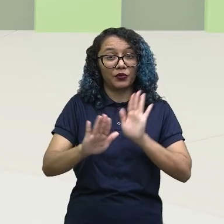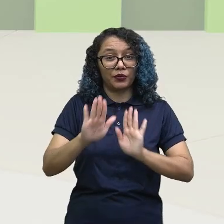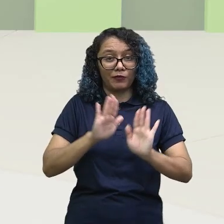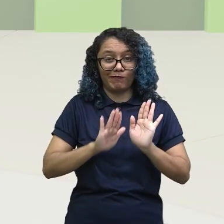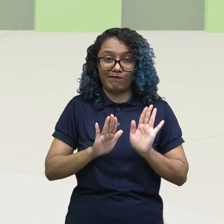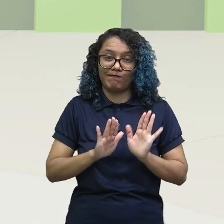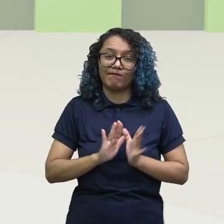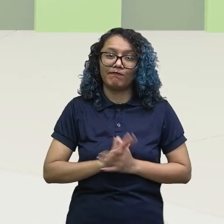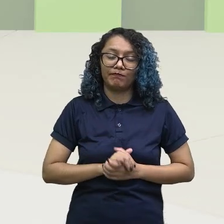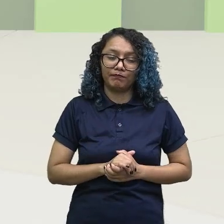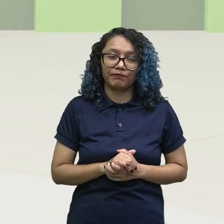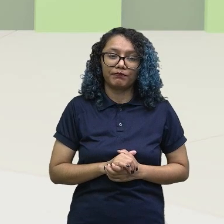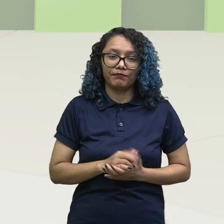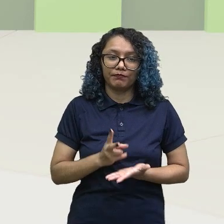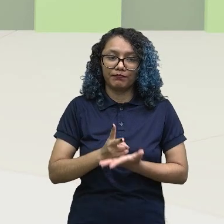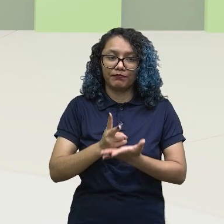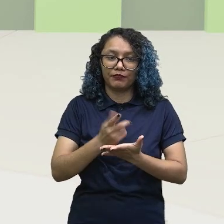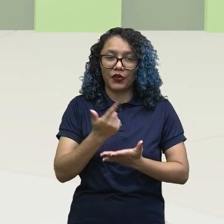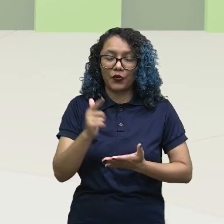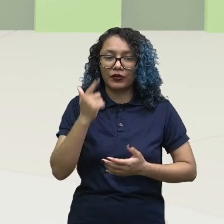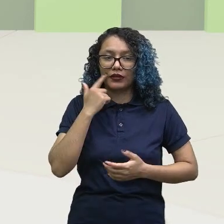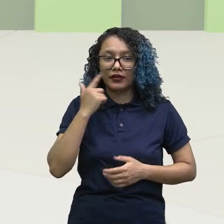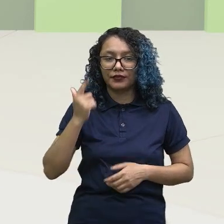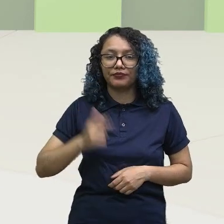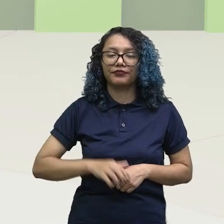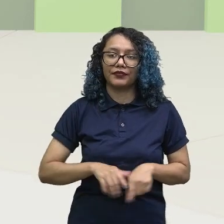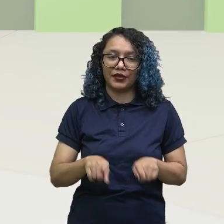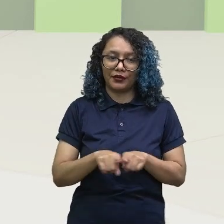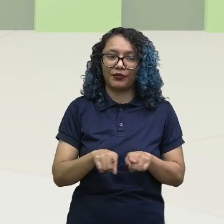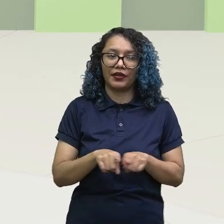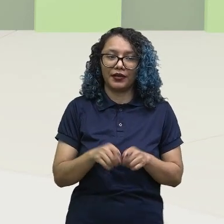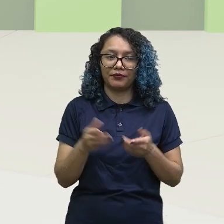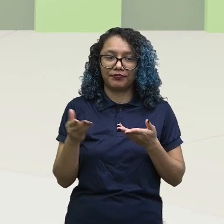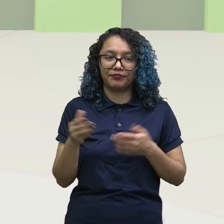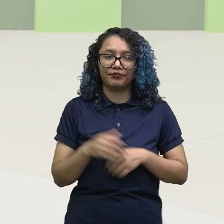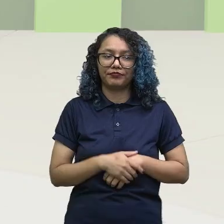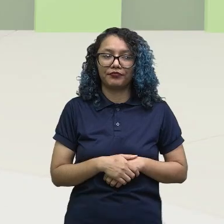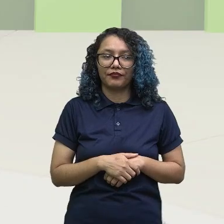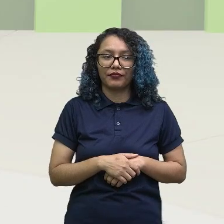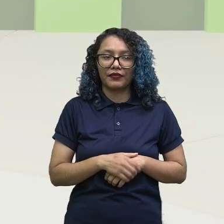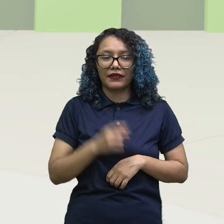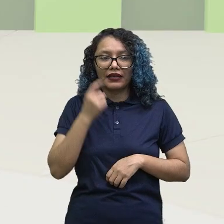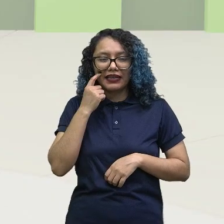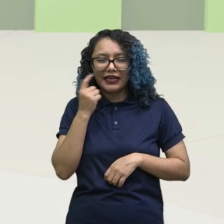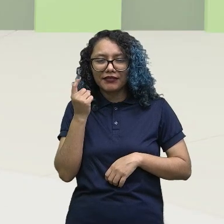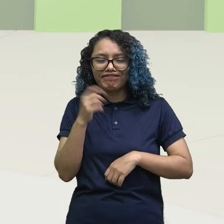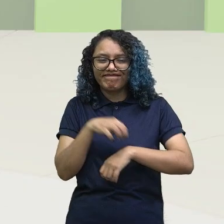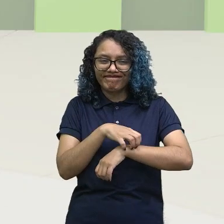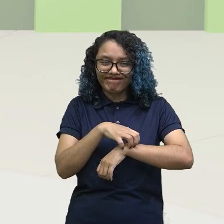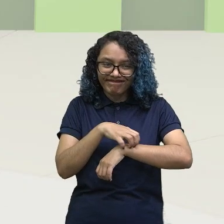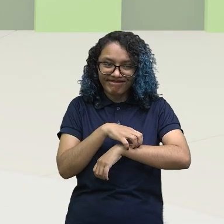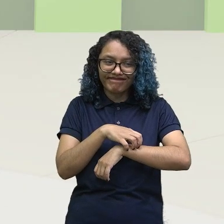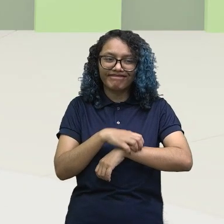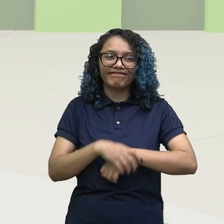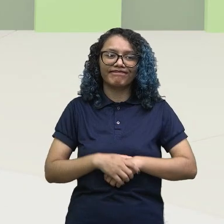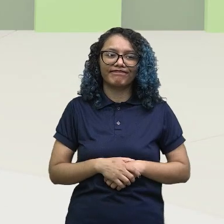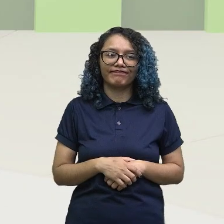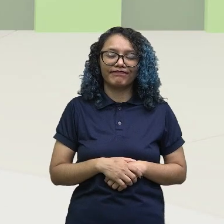cuidado. Continuando, nós também temos outras, que é o irritante,